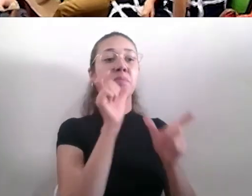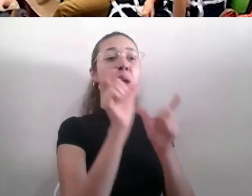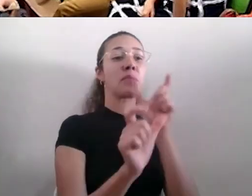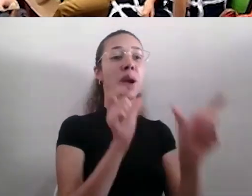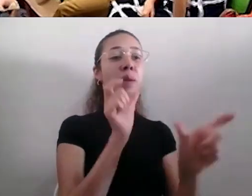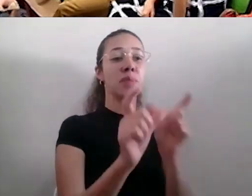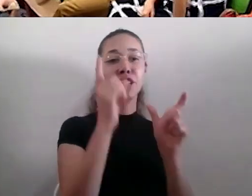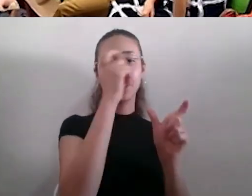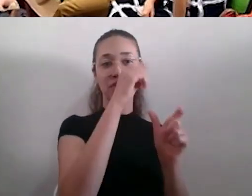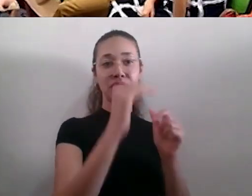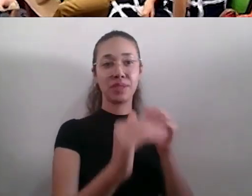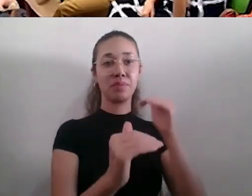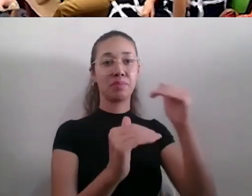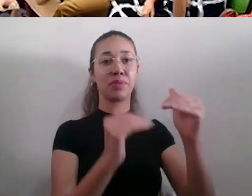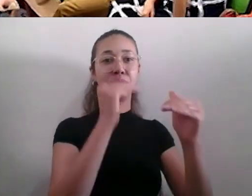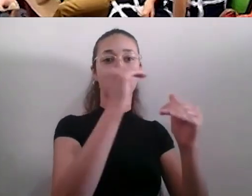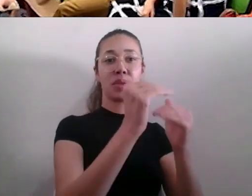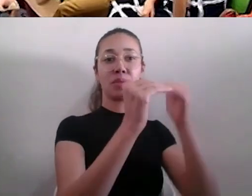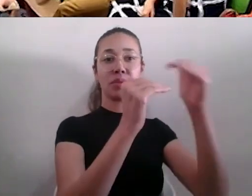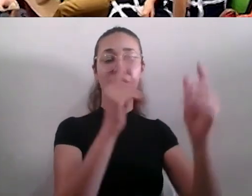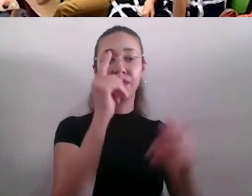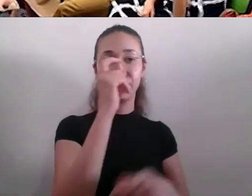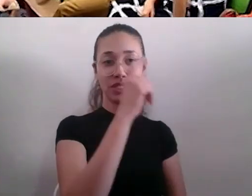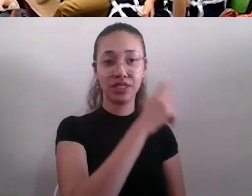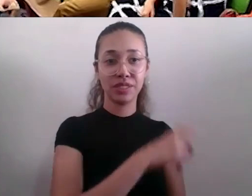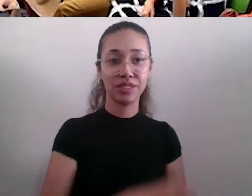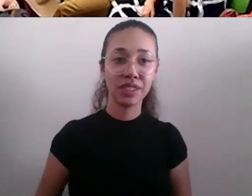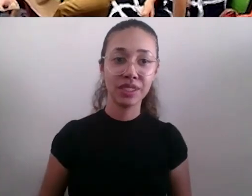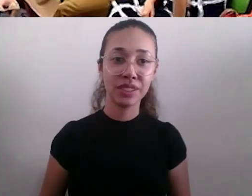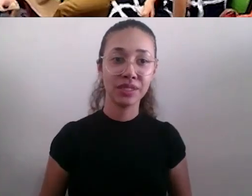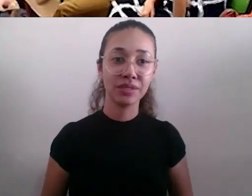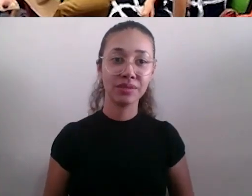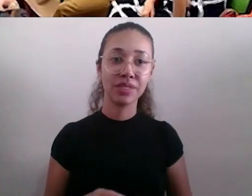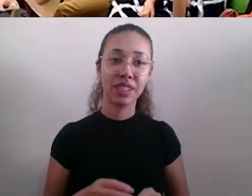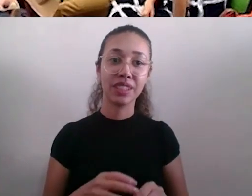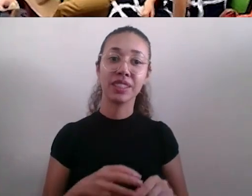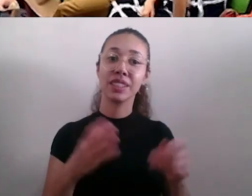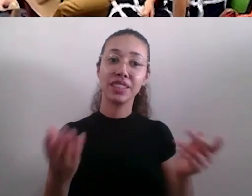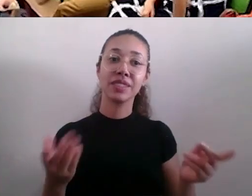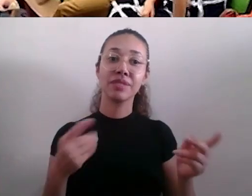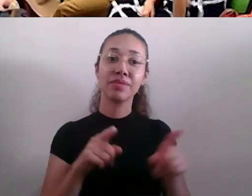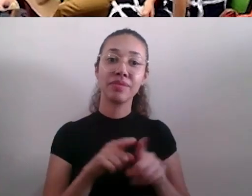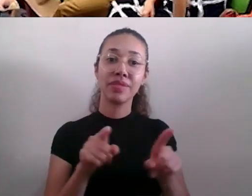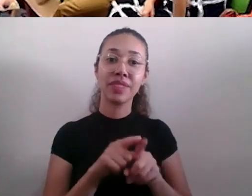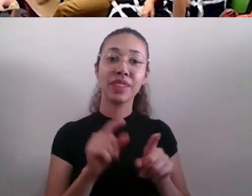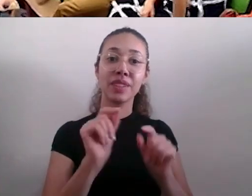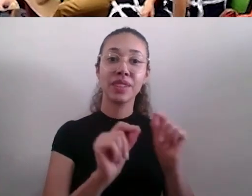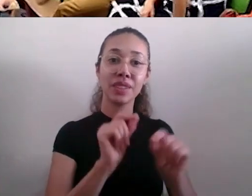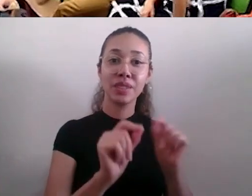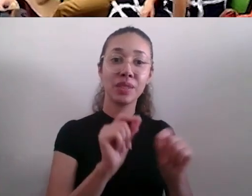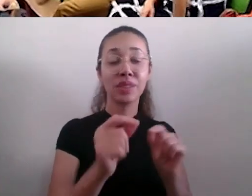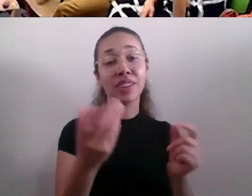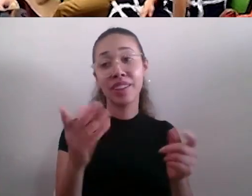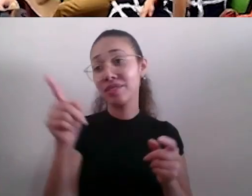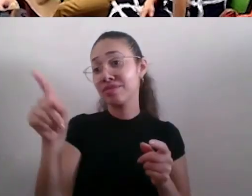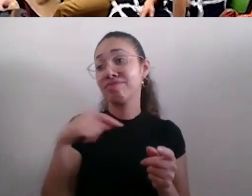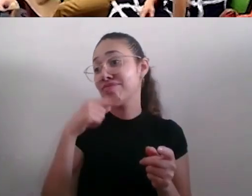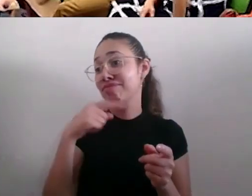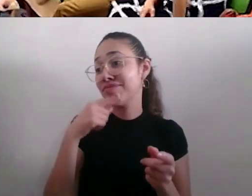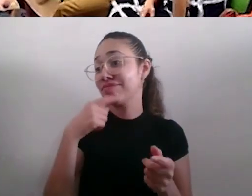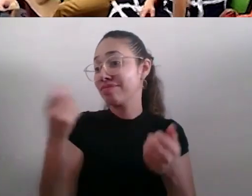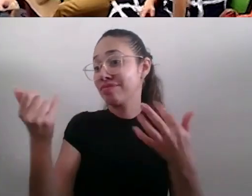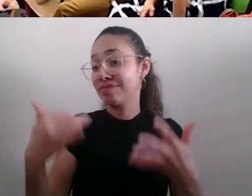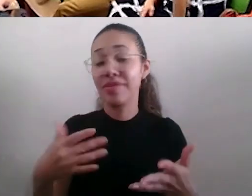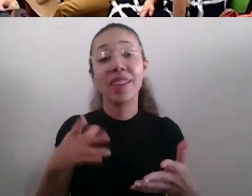Tem um pouco isso, assim, não, você não vai entender. Não adianta explicar que você não vai entender. Existe, às vezes é impossível não falar,